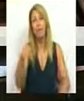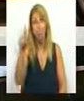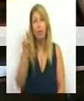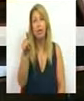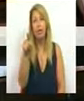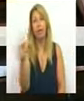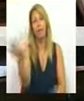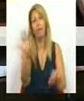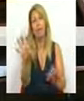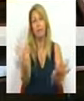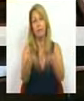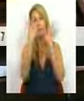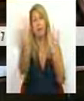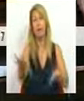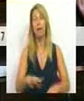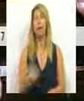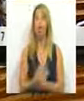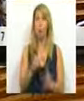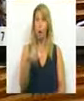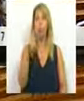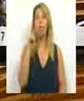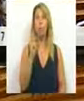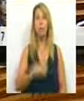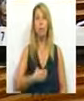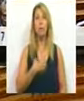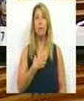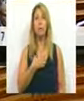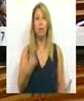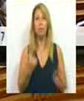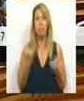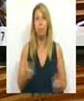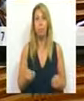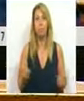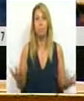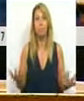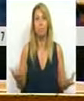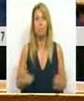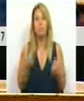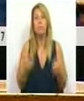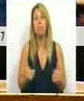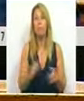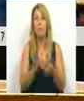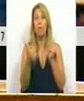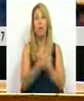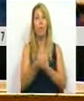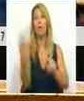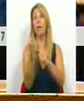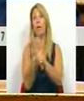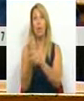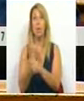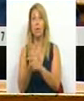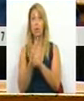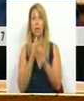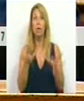situação. O Bloco também se sente imponente na sua impotência de mudar as coisas e